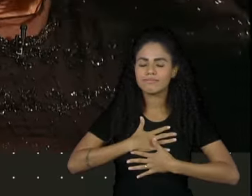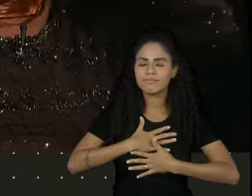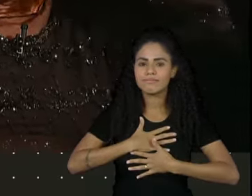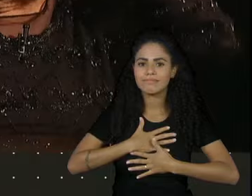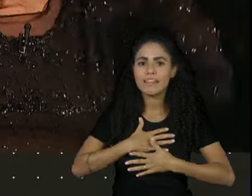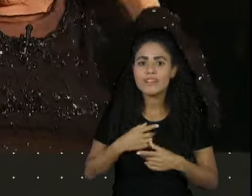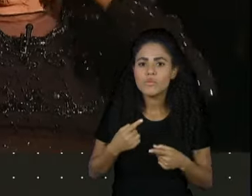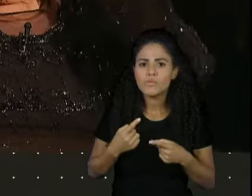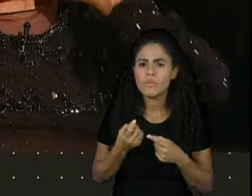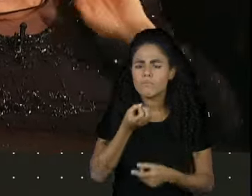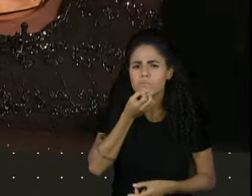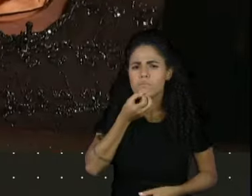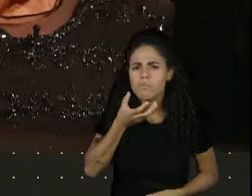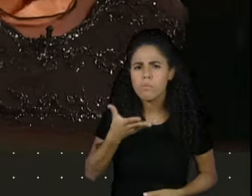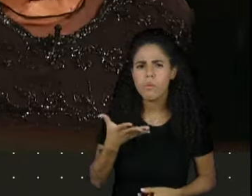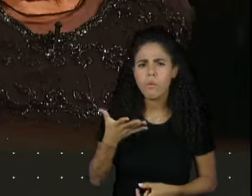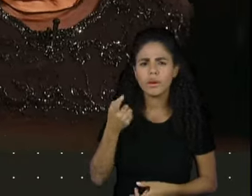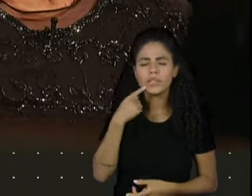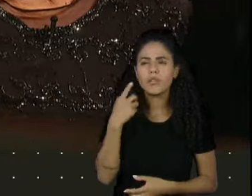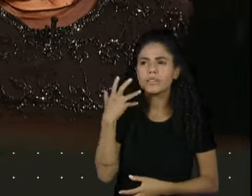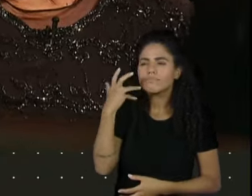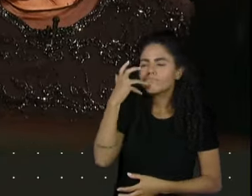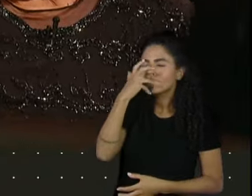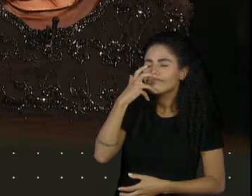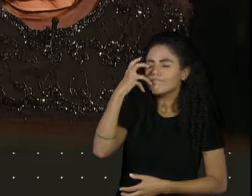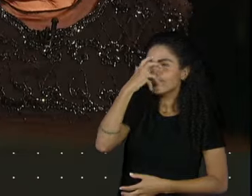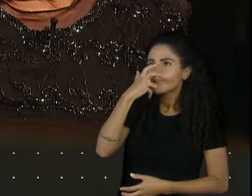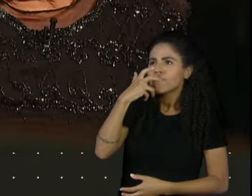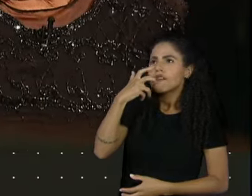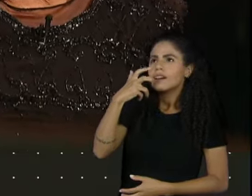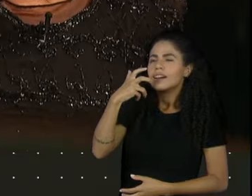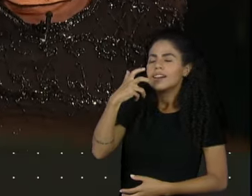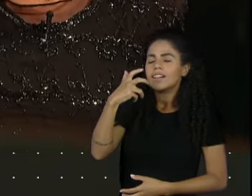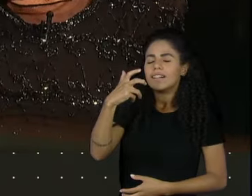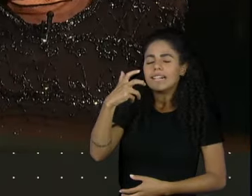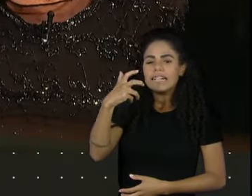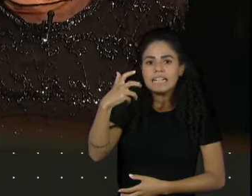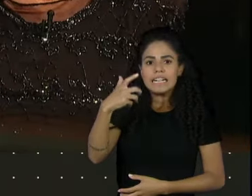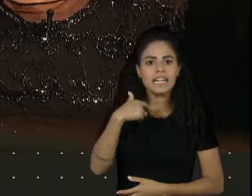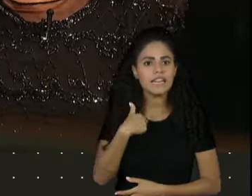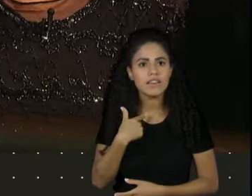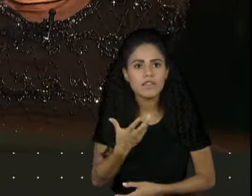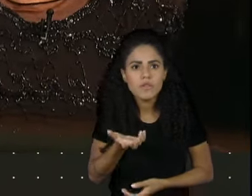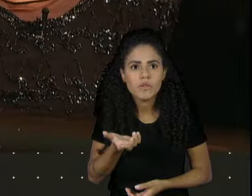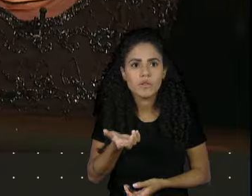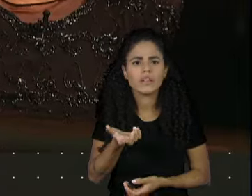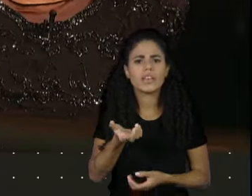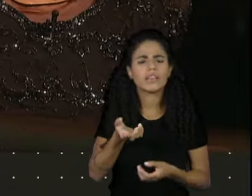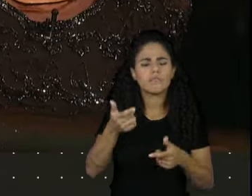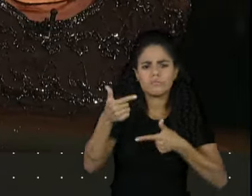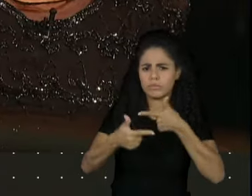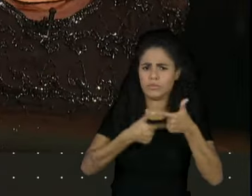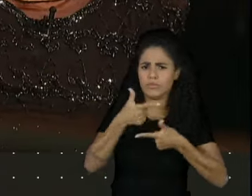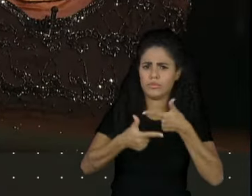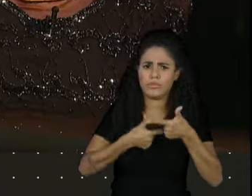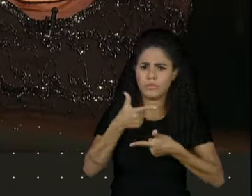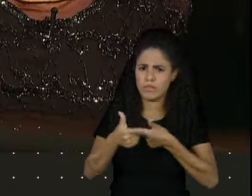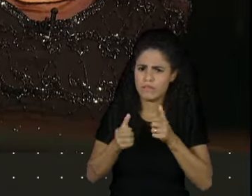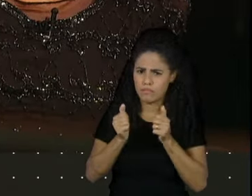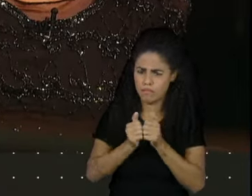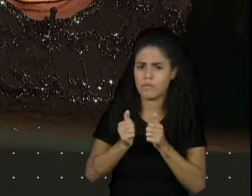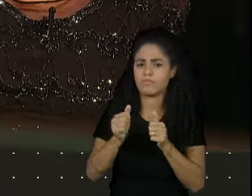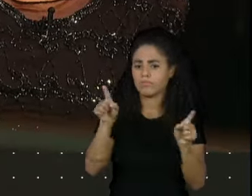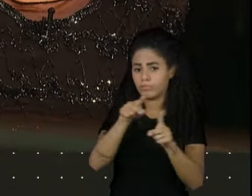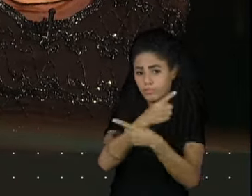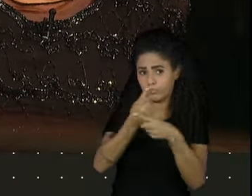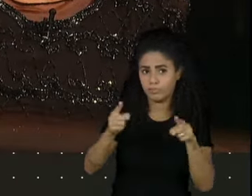som muito moderno e aquilo me fascinou. Daí eu resolvi montar, que eu estava fazendo muitos trabalhos para a Universal Music, né? E